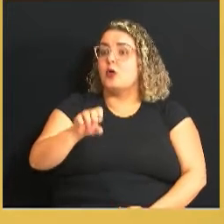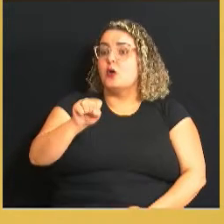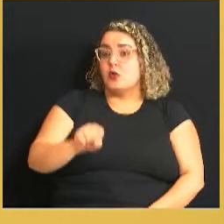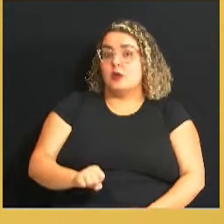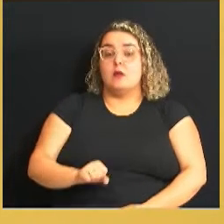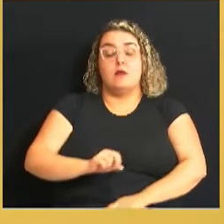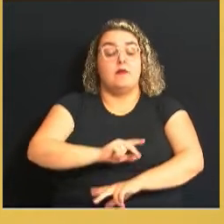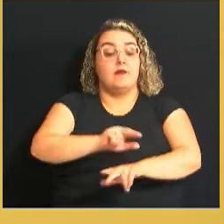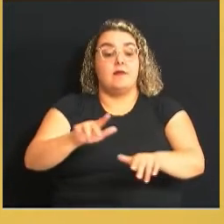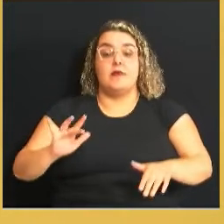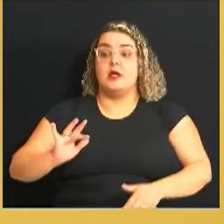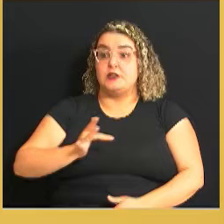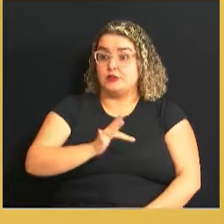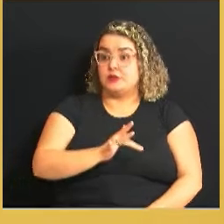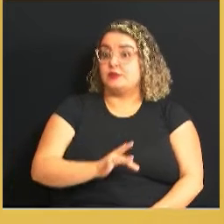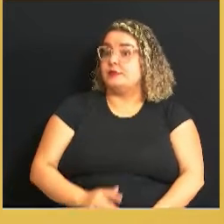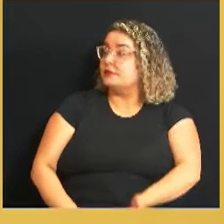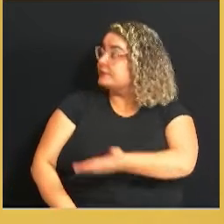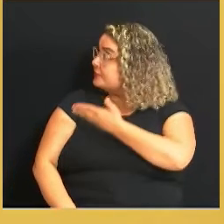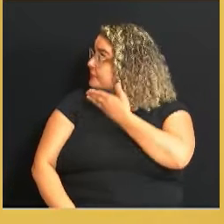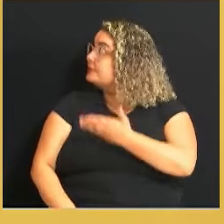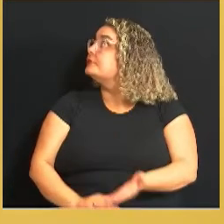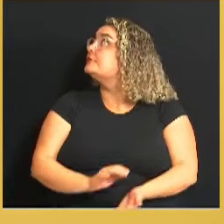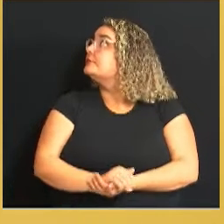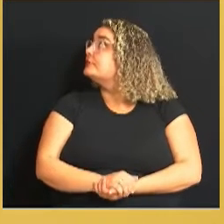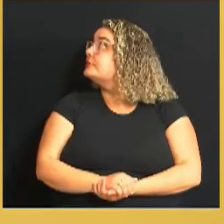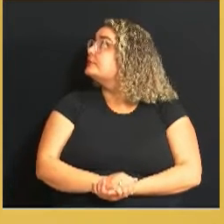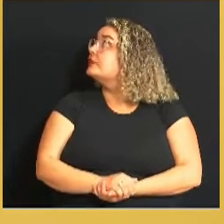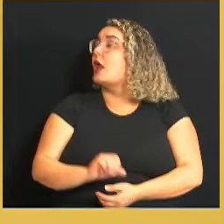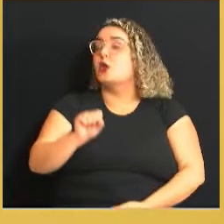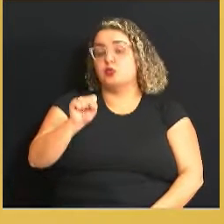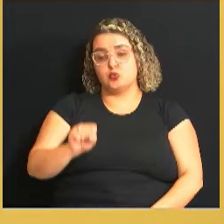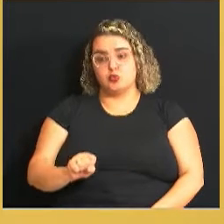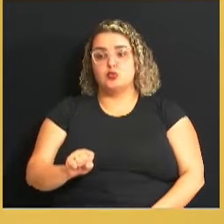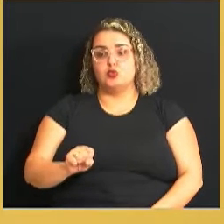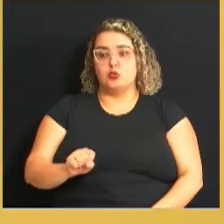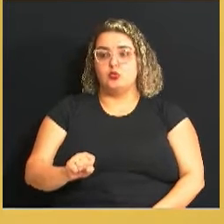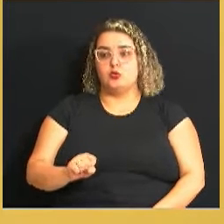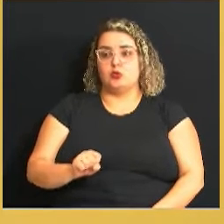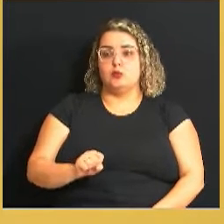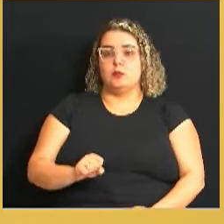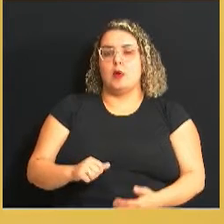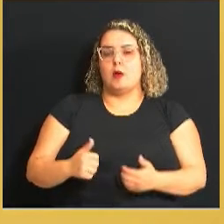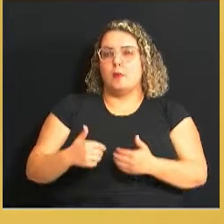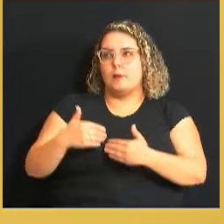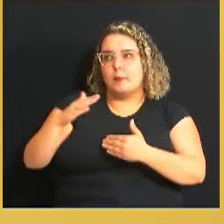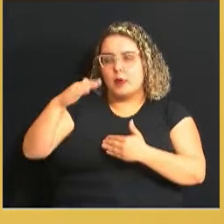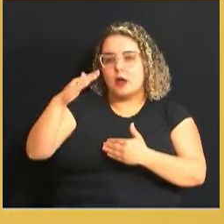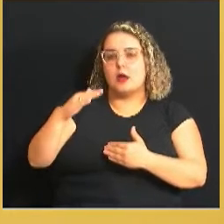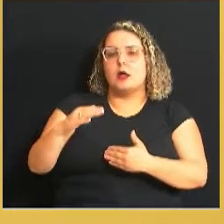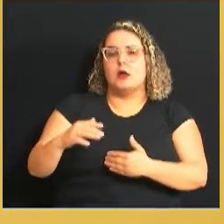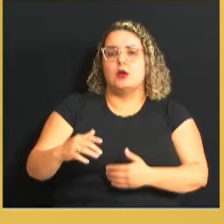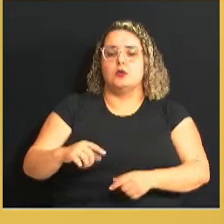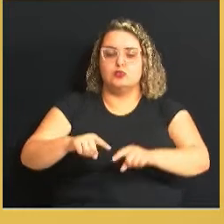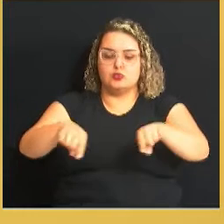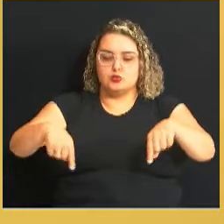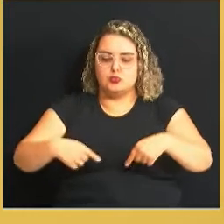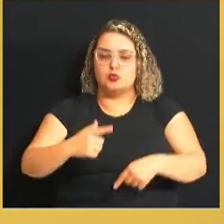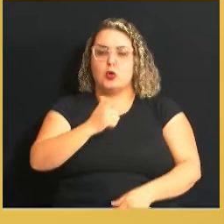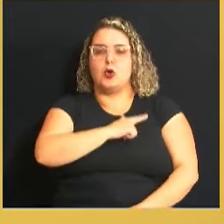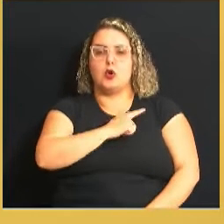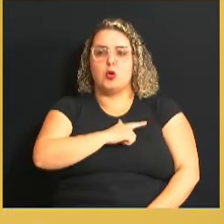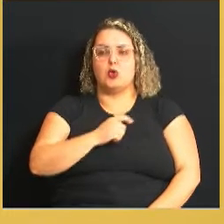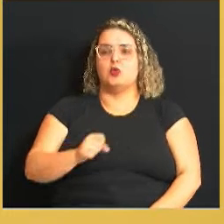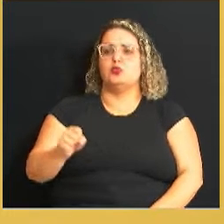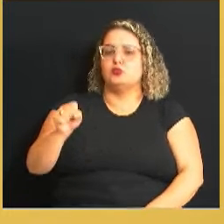incidência, que é o Jardim São Fernando, que é aqui para cima do Campo do Guarani, perto de uns shoppings aqui